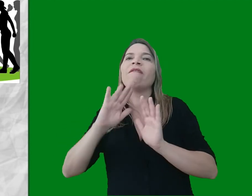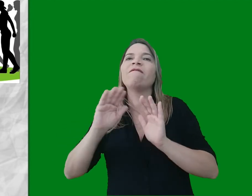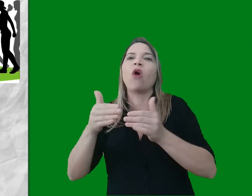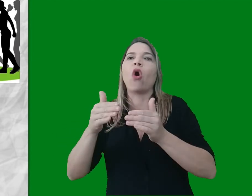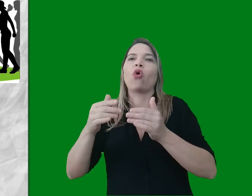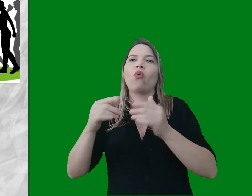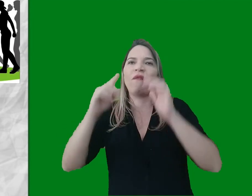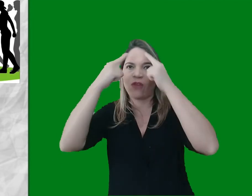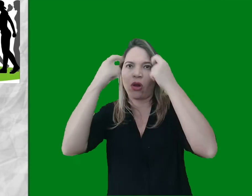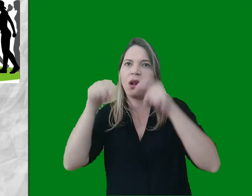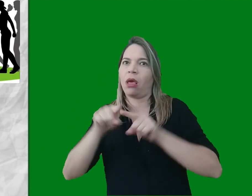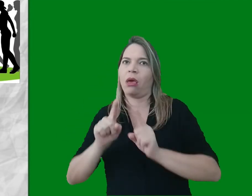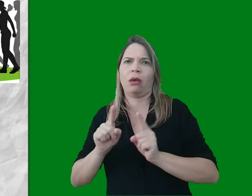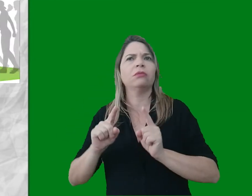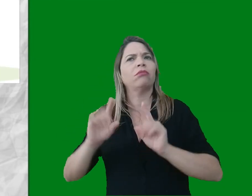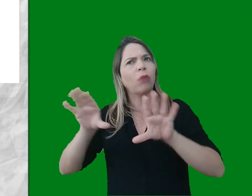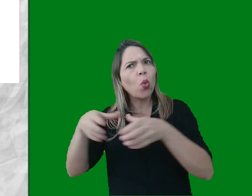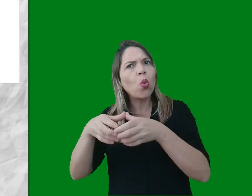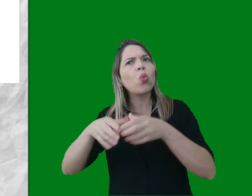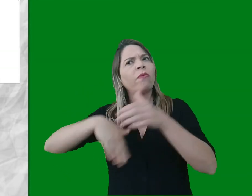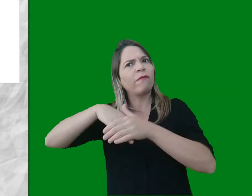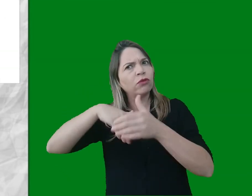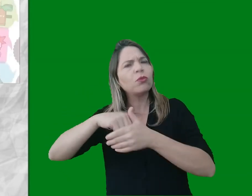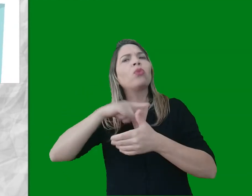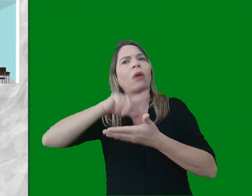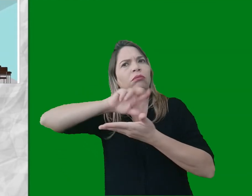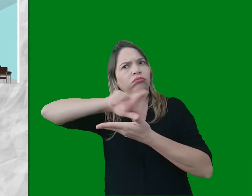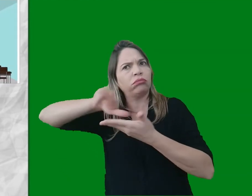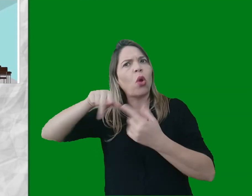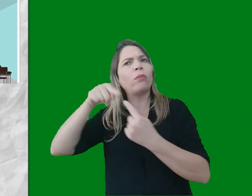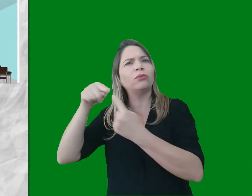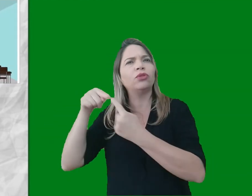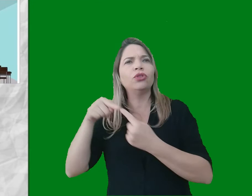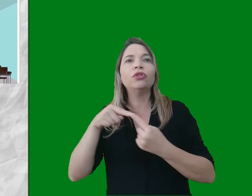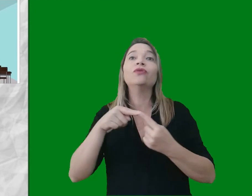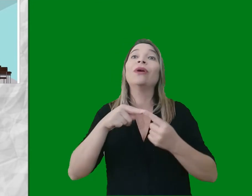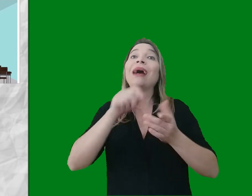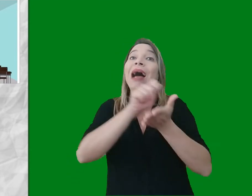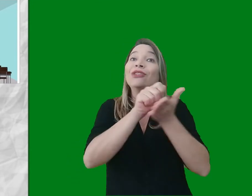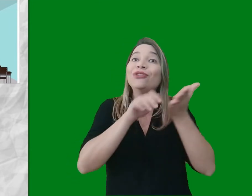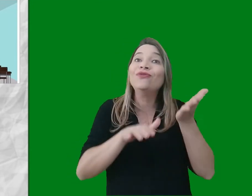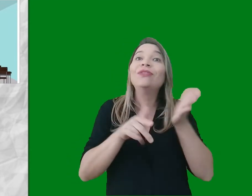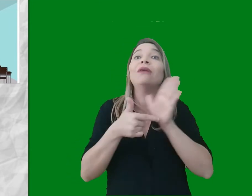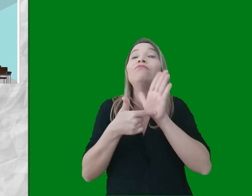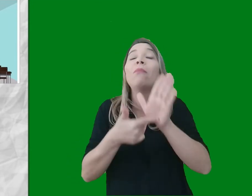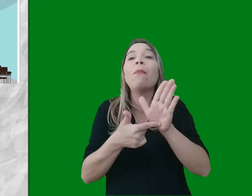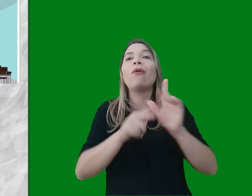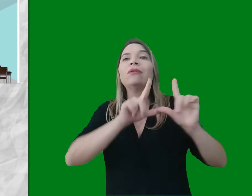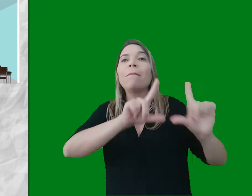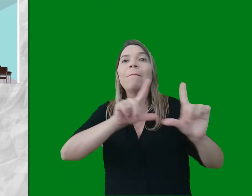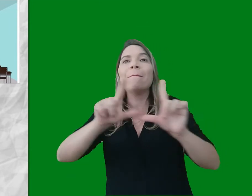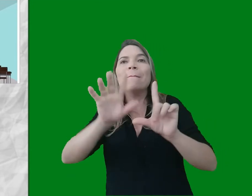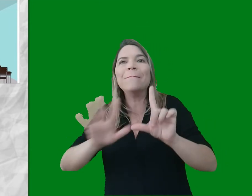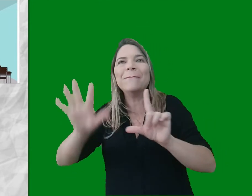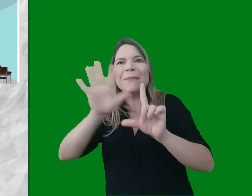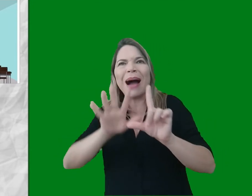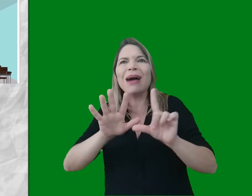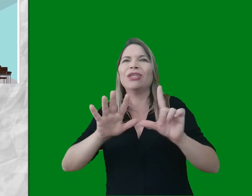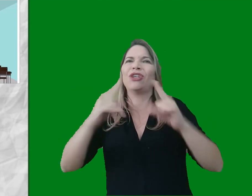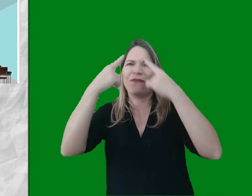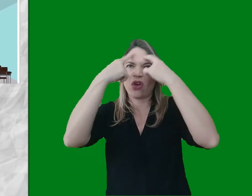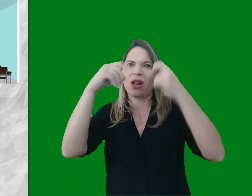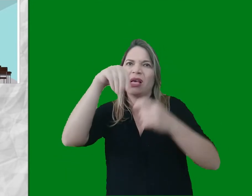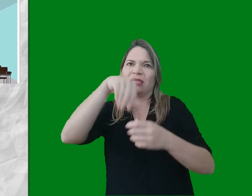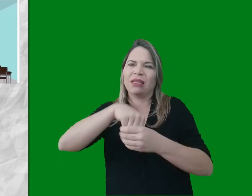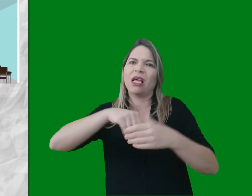para a violência. Dentre as atividades propostas, se destaca a captação de imagens de lances considerados violentos durante o jogo de